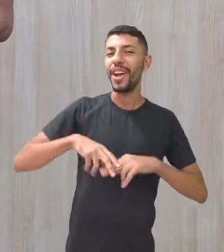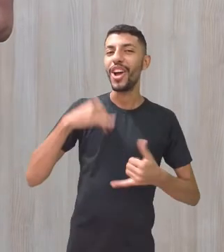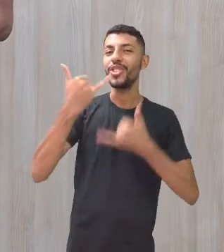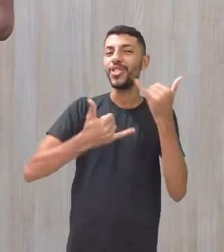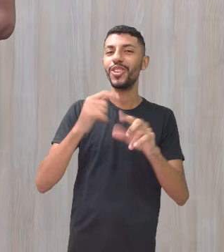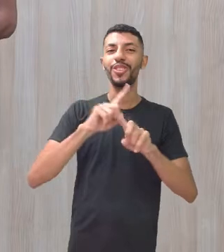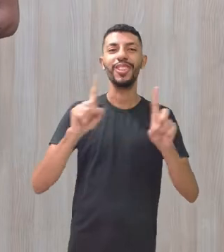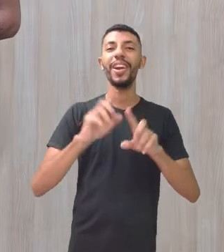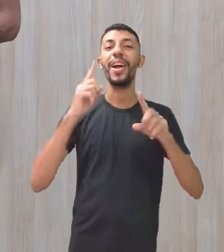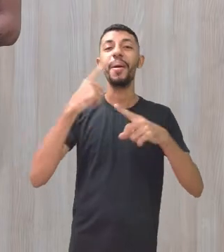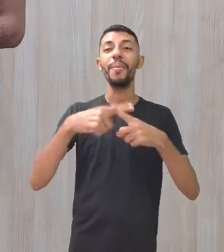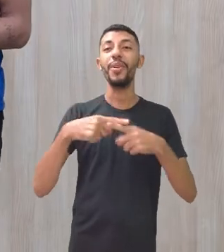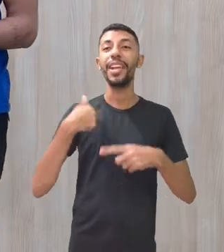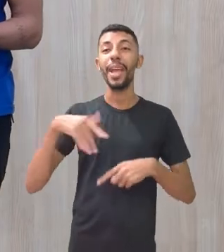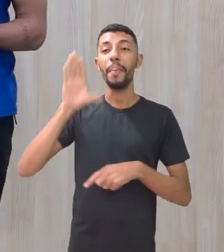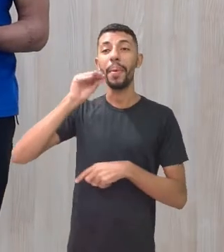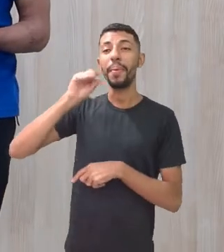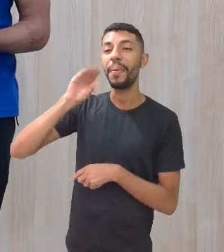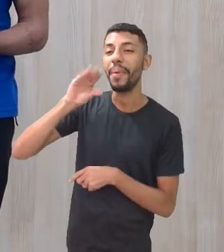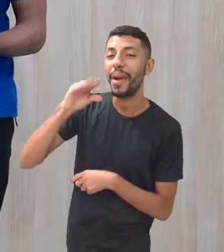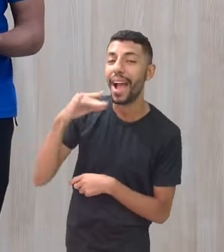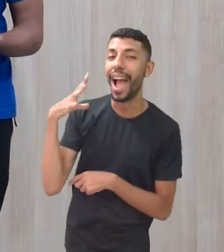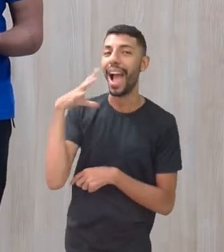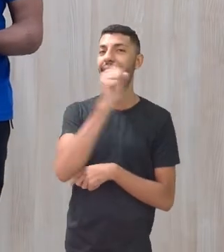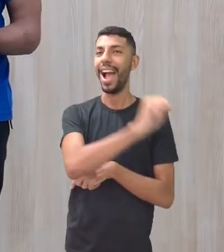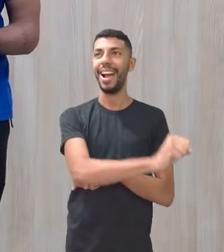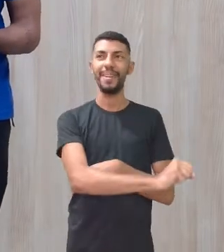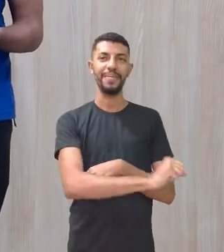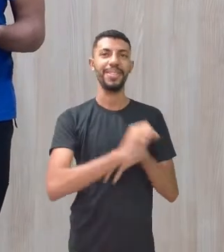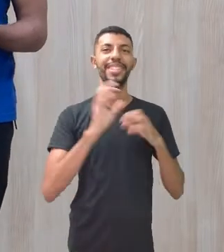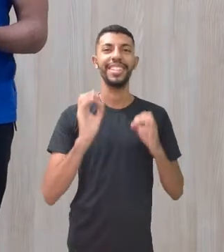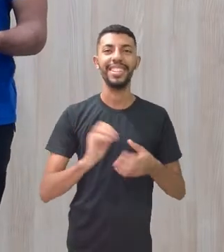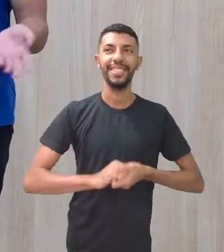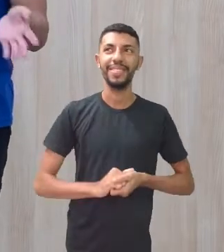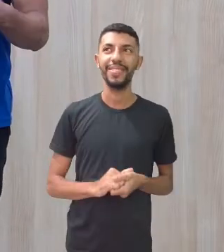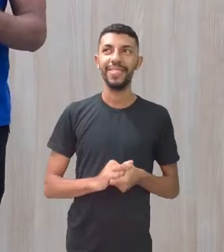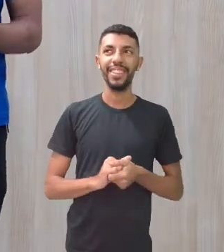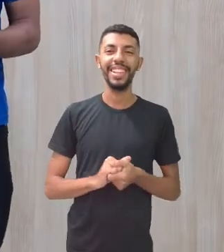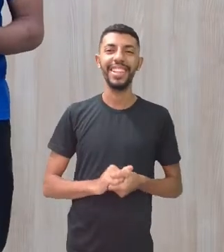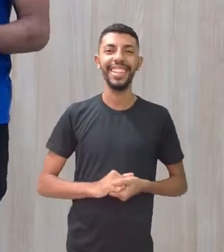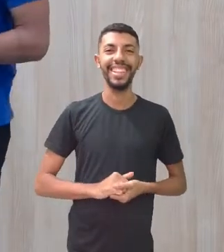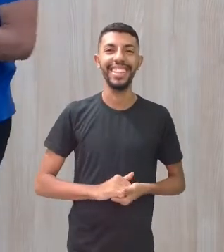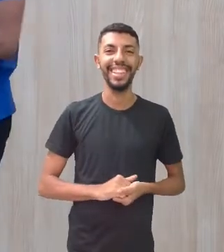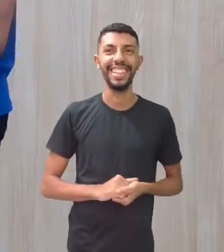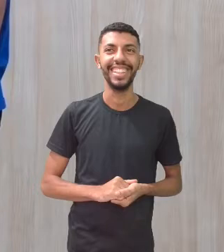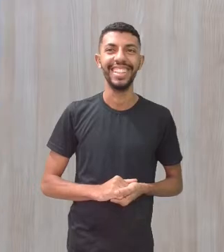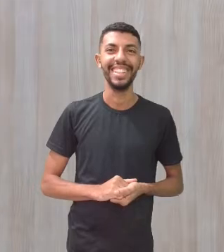aqui falando, parecendo Velozes e Furiosos. Aqui, ó. Até a primeira marcha fui embora.